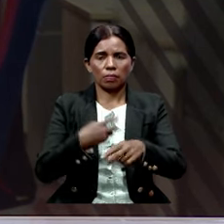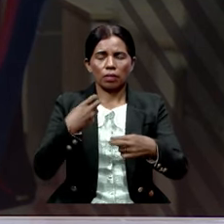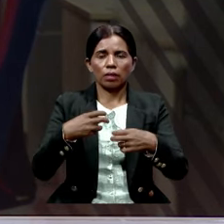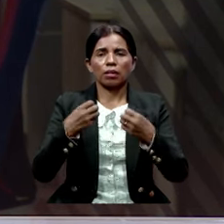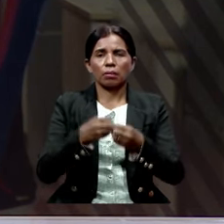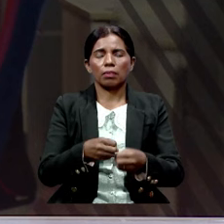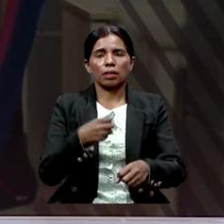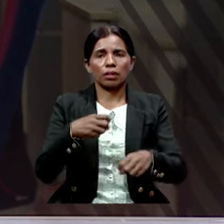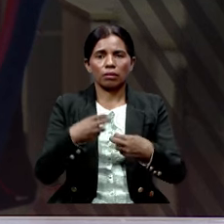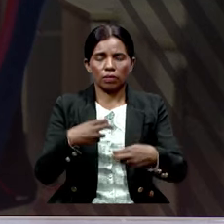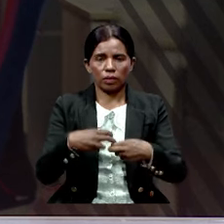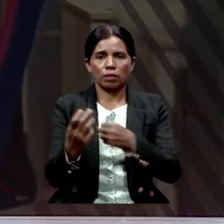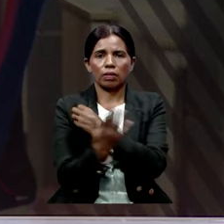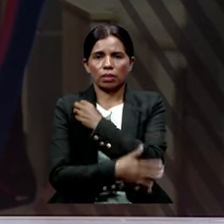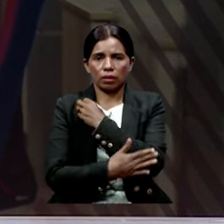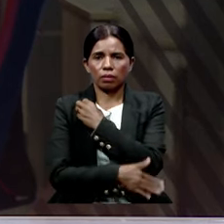nação.